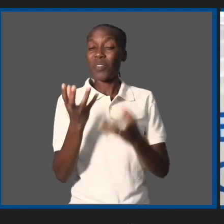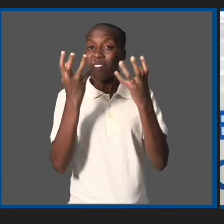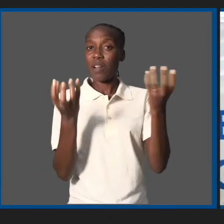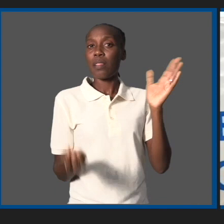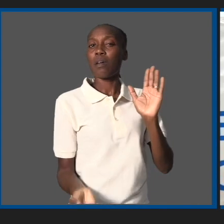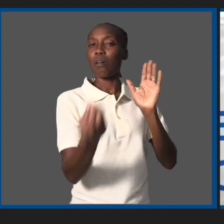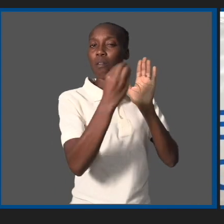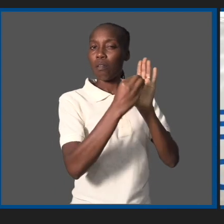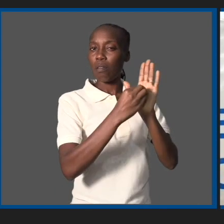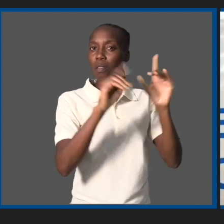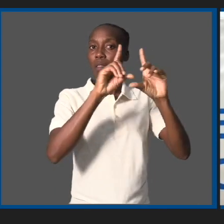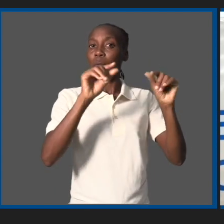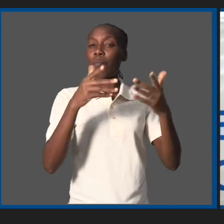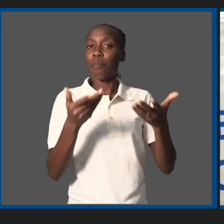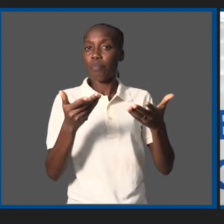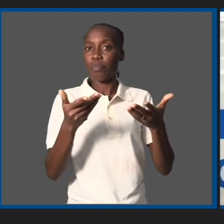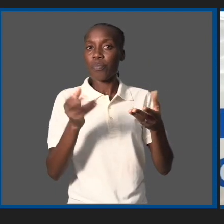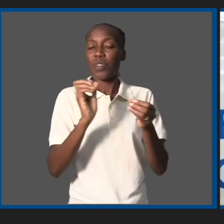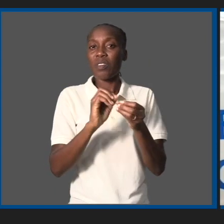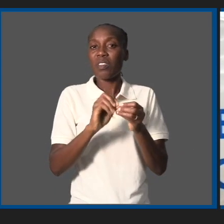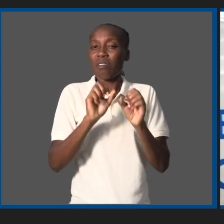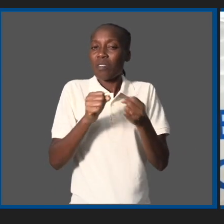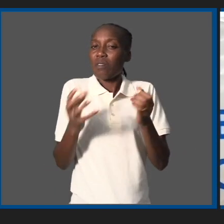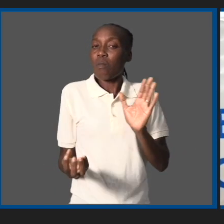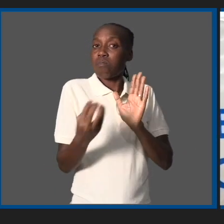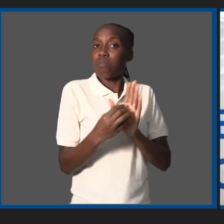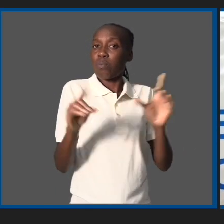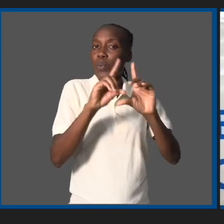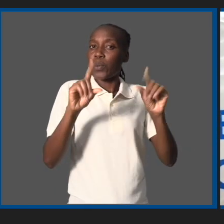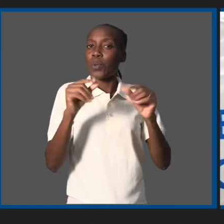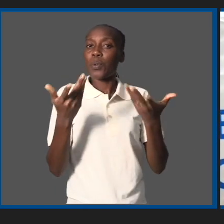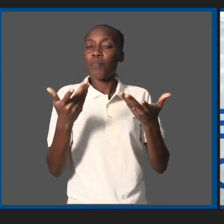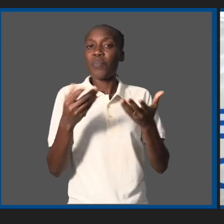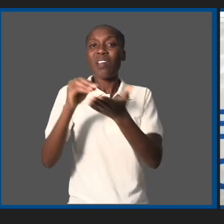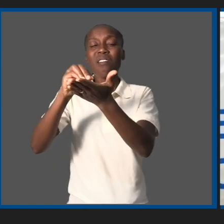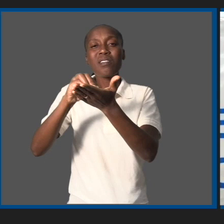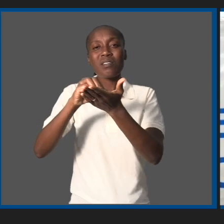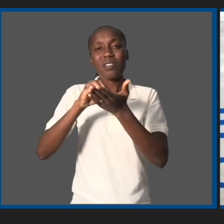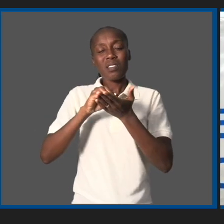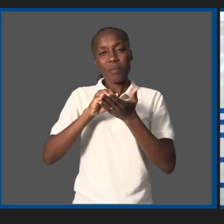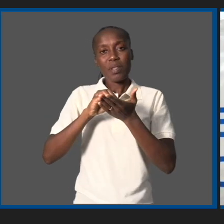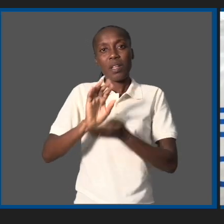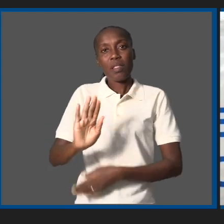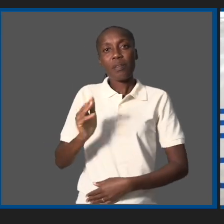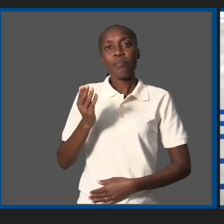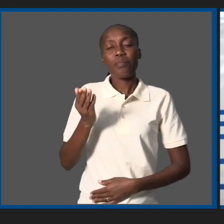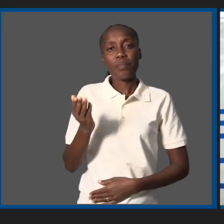mesmo a falar, vem mesmo a incorporar aquilo que é a componente de acessibilidade.